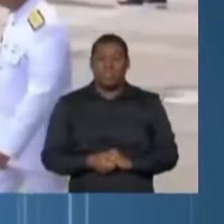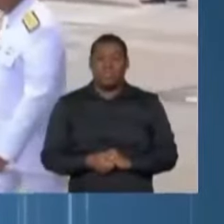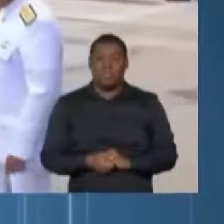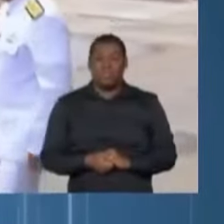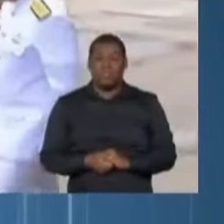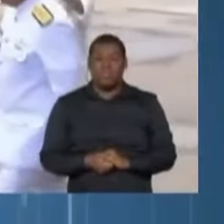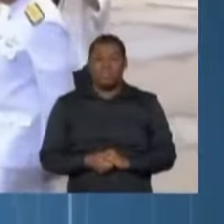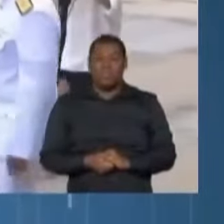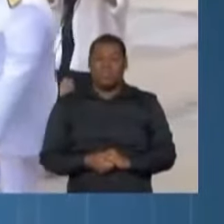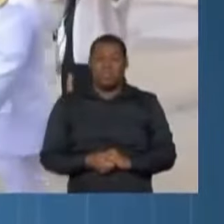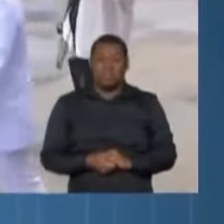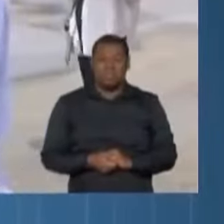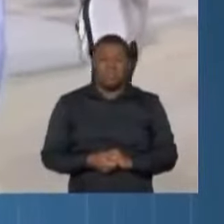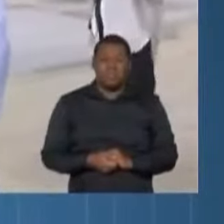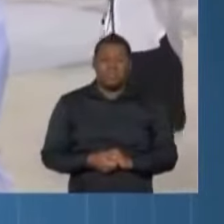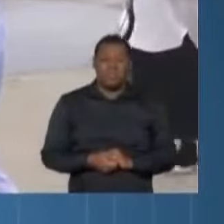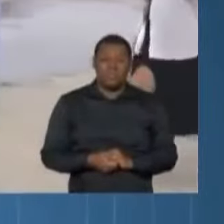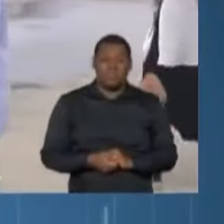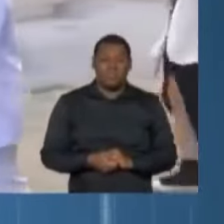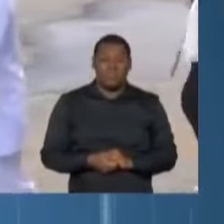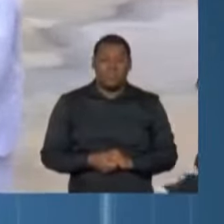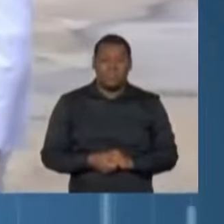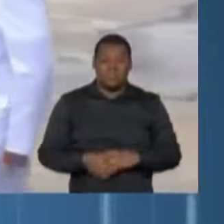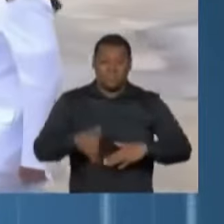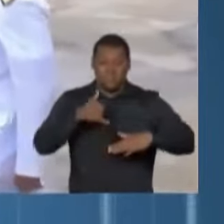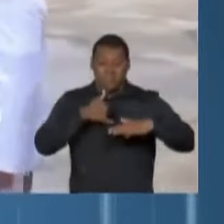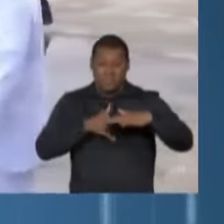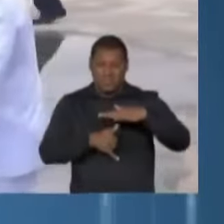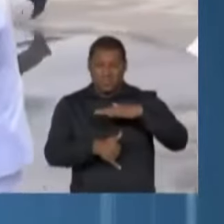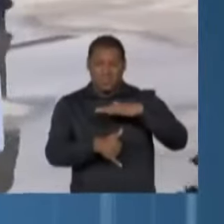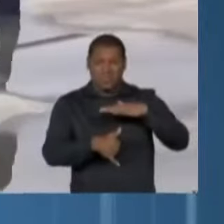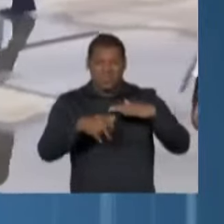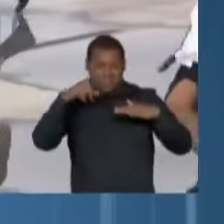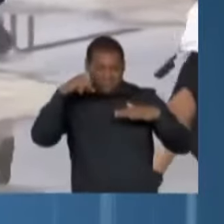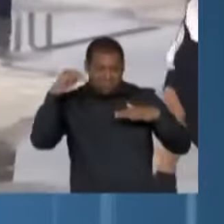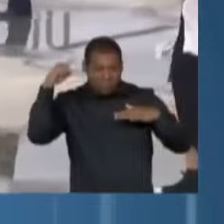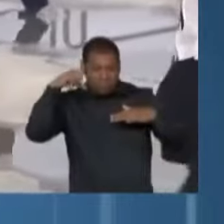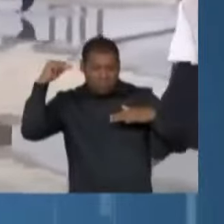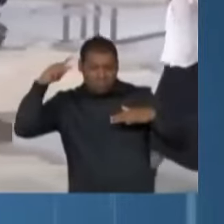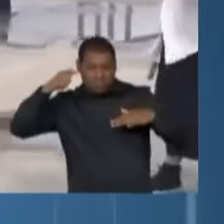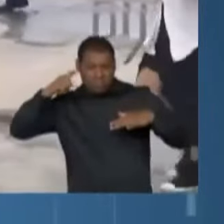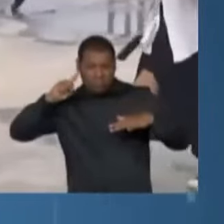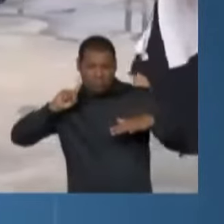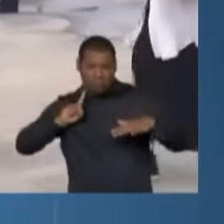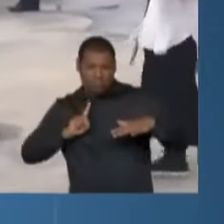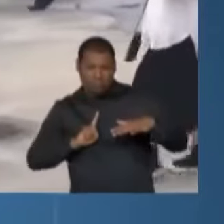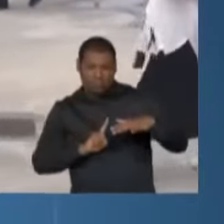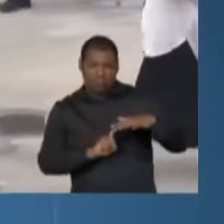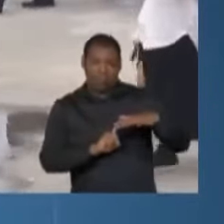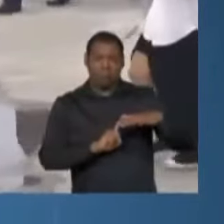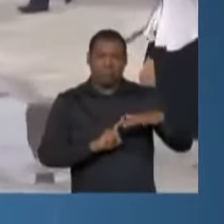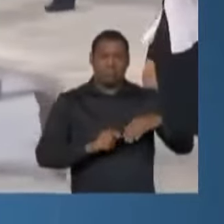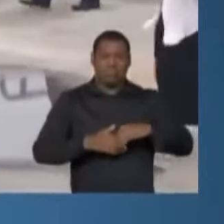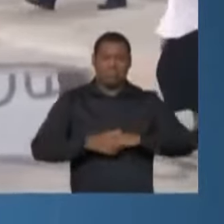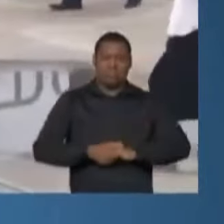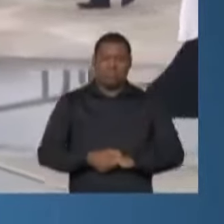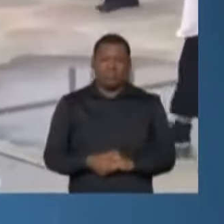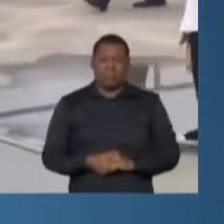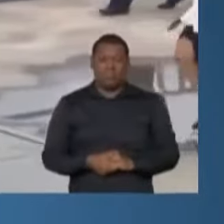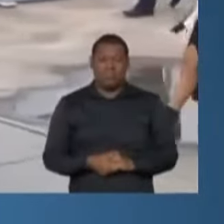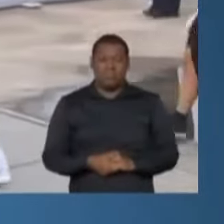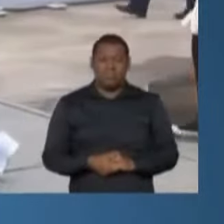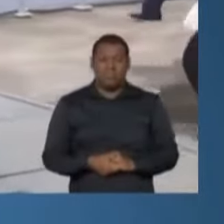governo federal, em pastas do governo federal. E é bom lembrar que esses acenos, eles são recíprocos, né? Ontem mesmo o